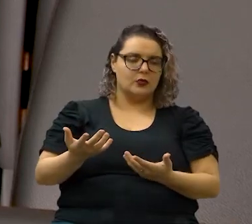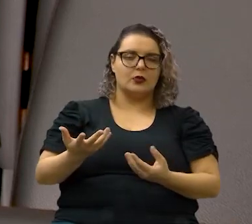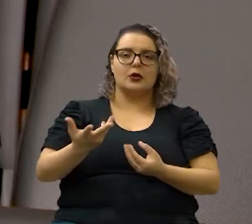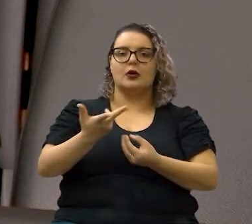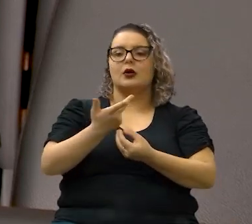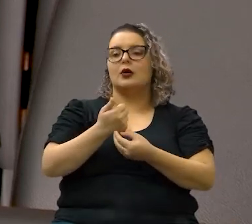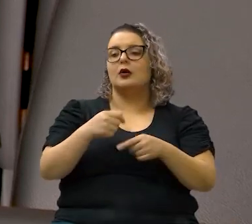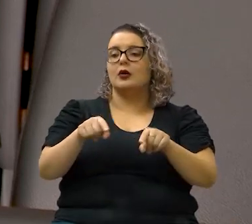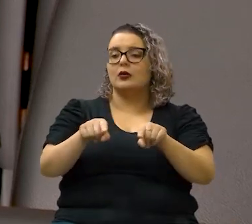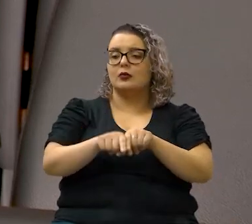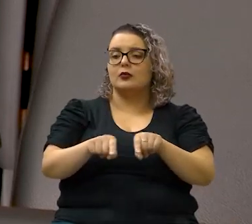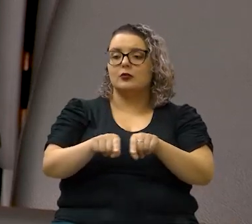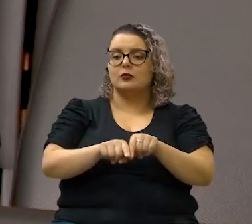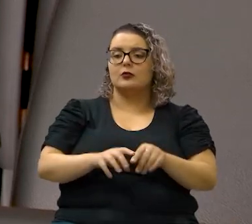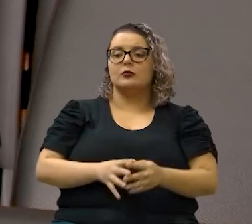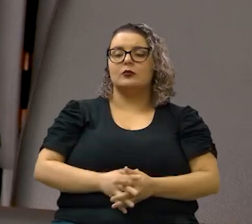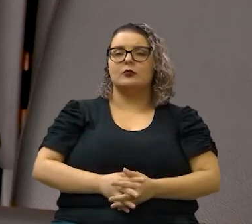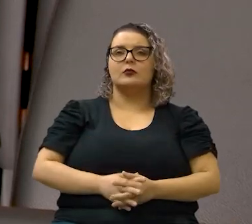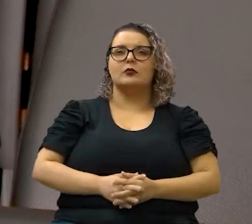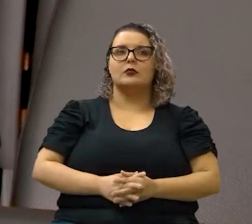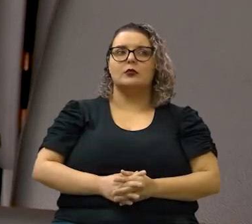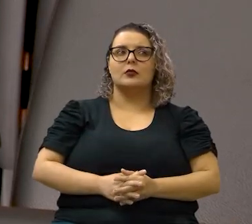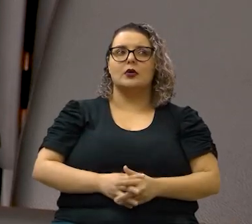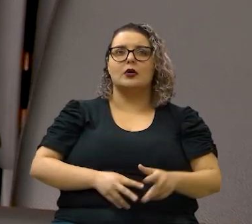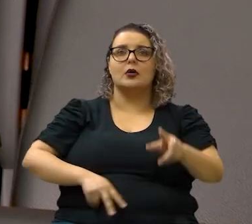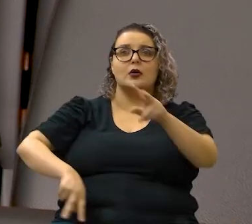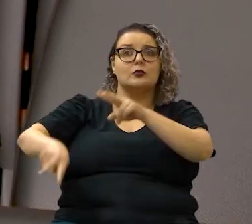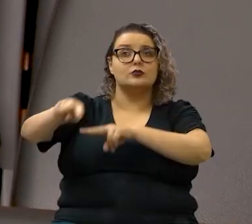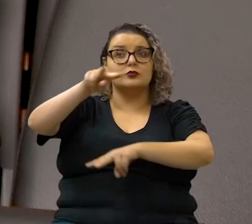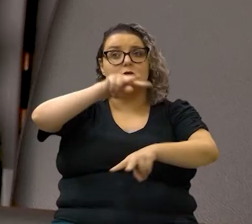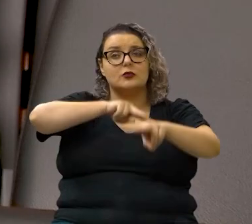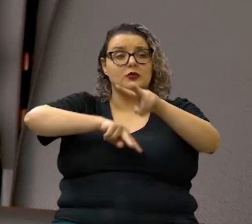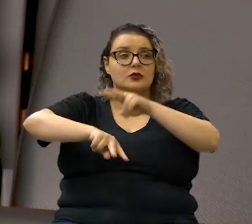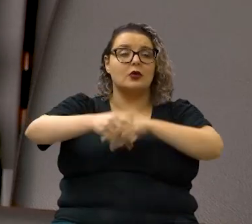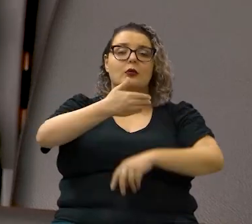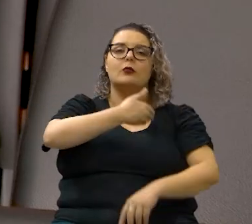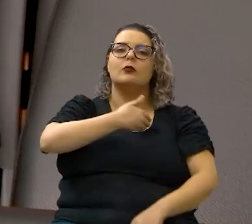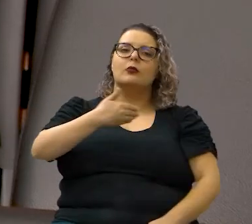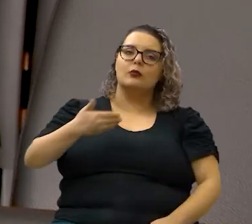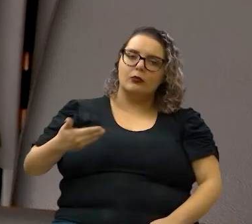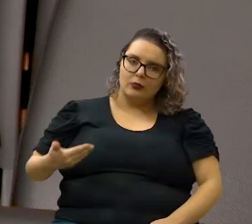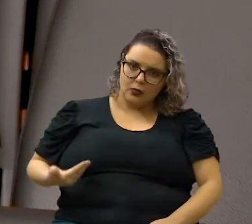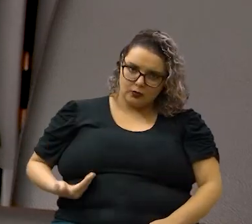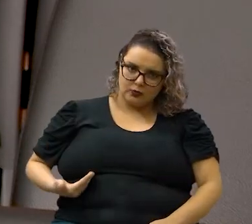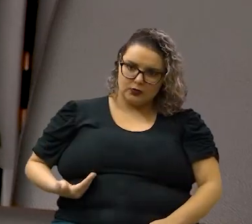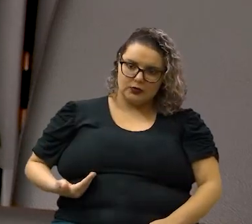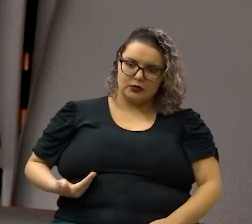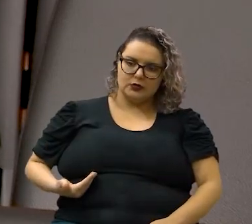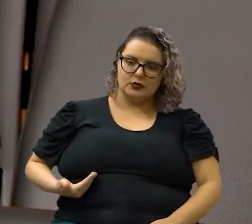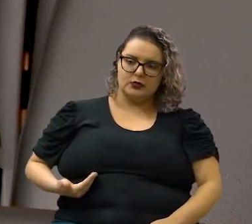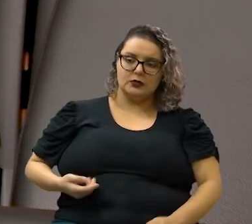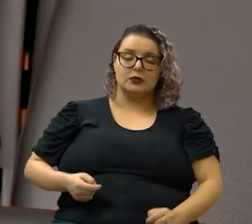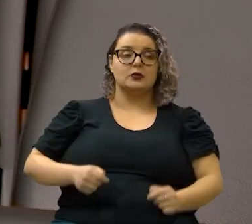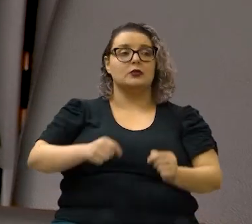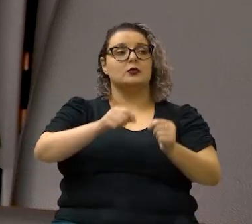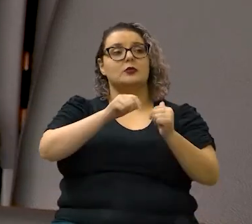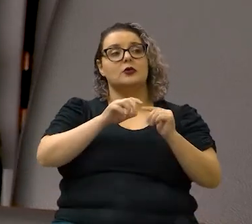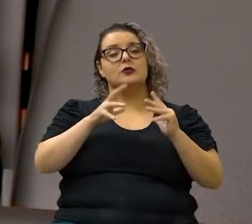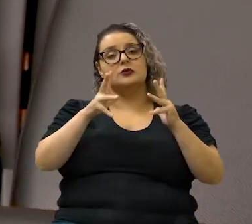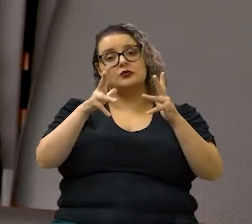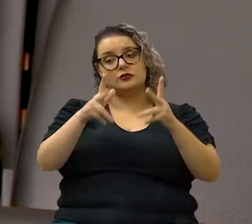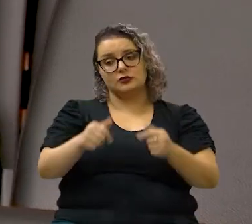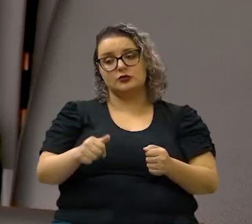artista como a uma paisagem que será pública e, portanto, em